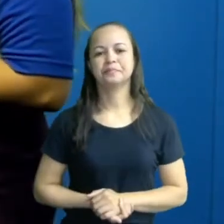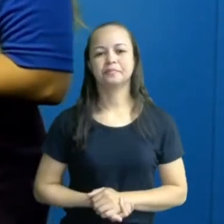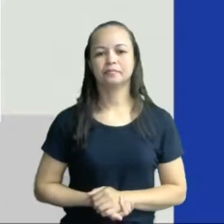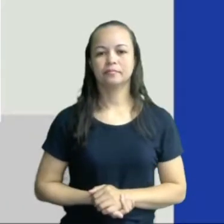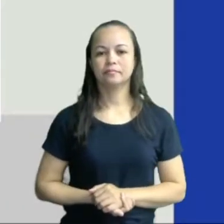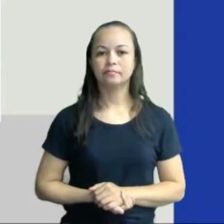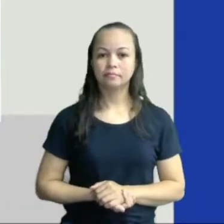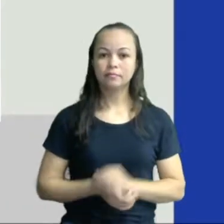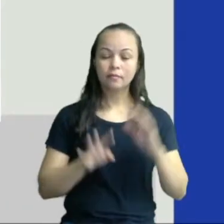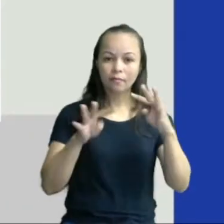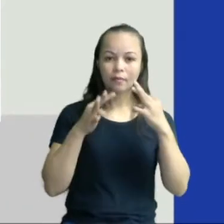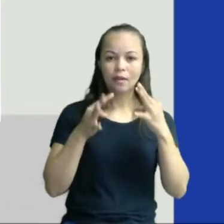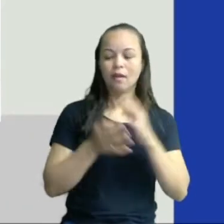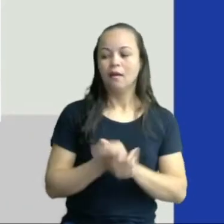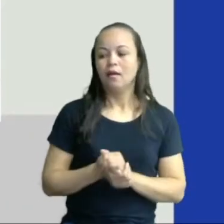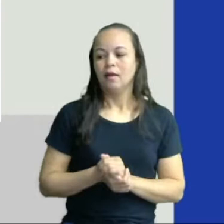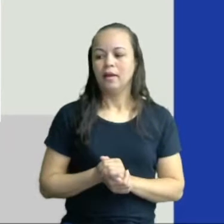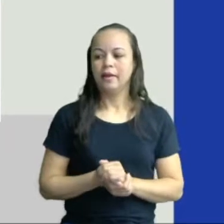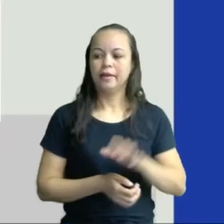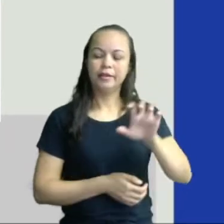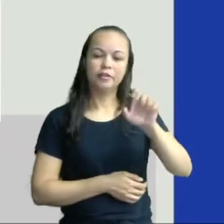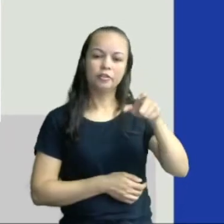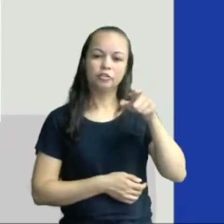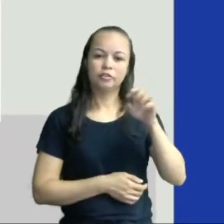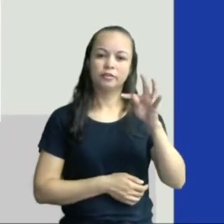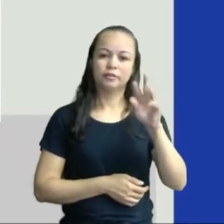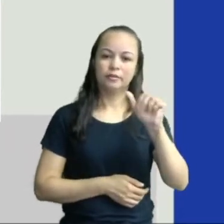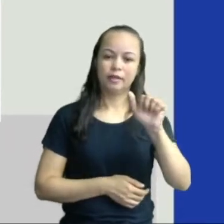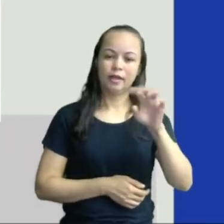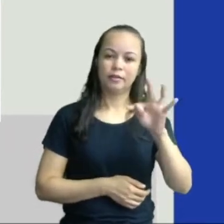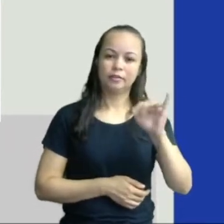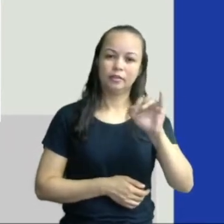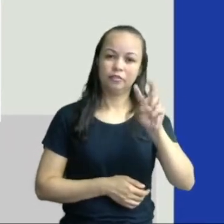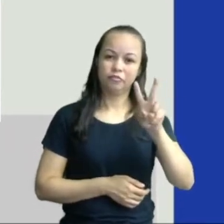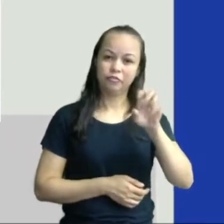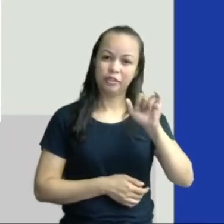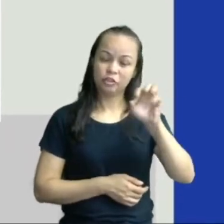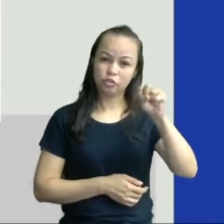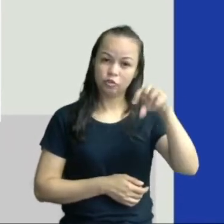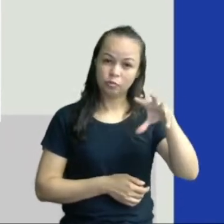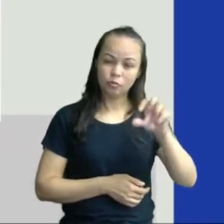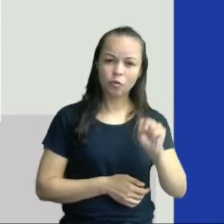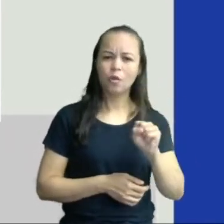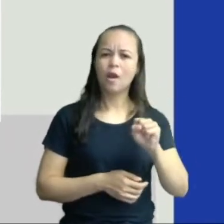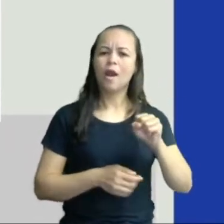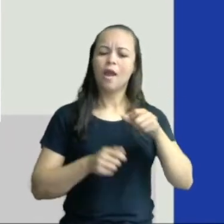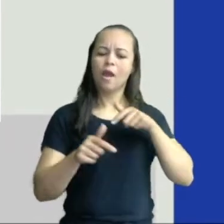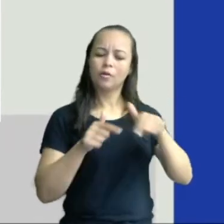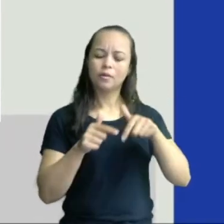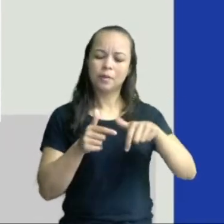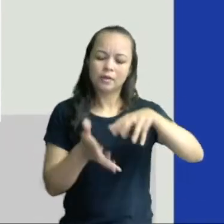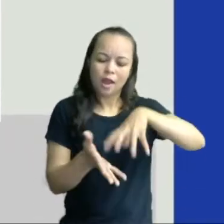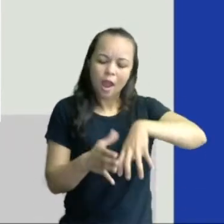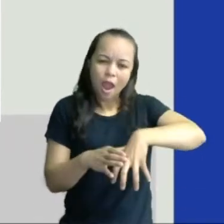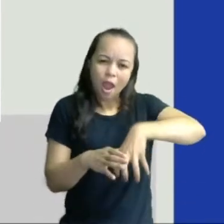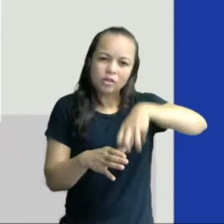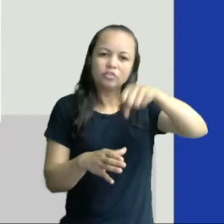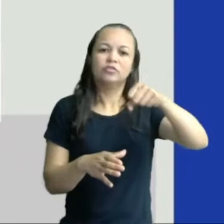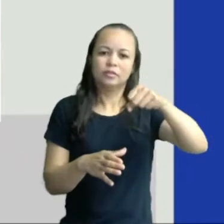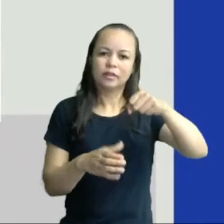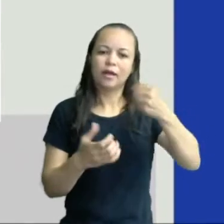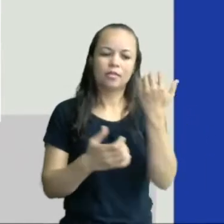Olha só, extrativismo é a atividade de extrair da natureza os recursos que estão